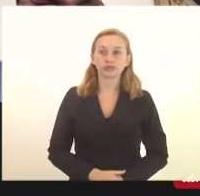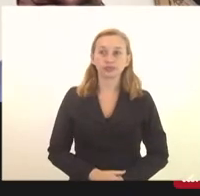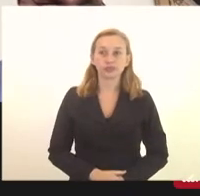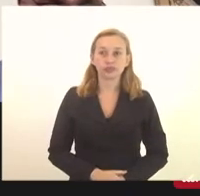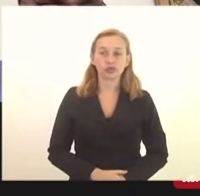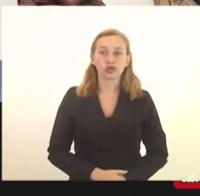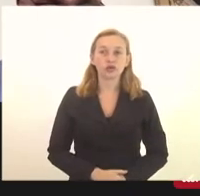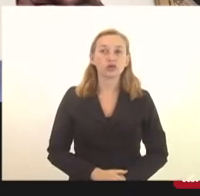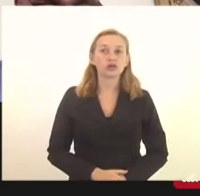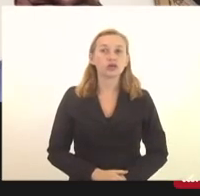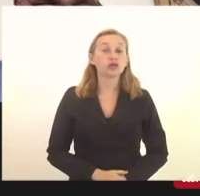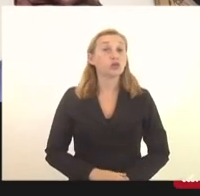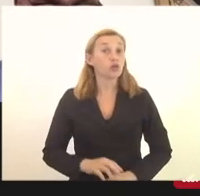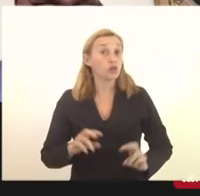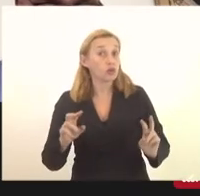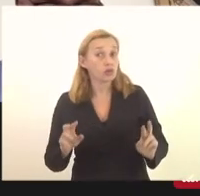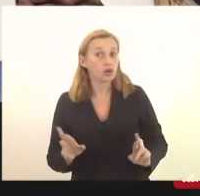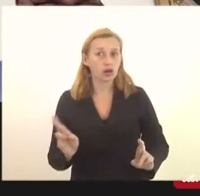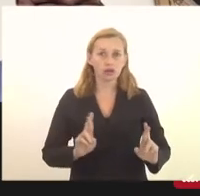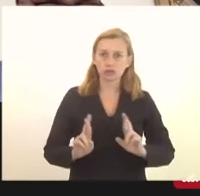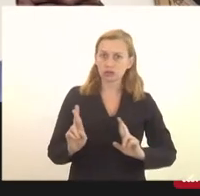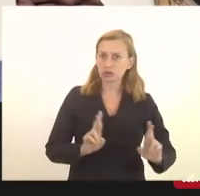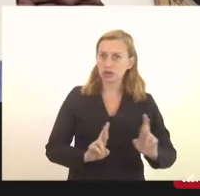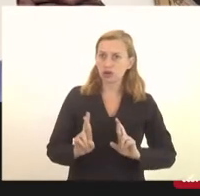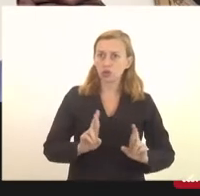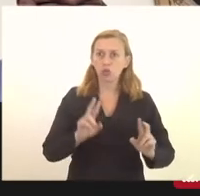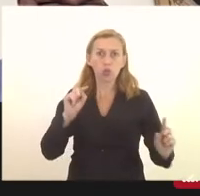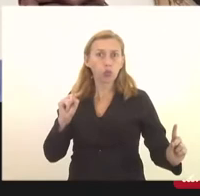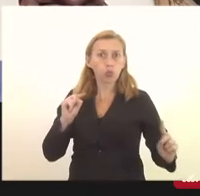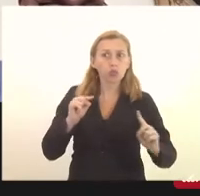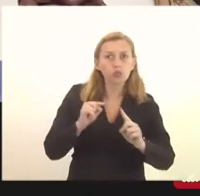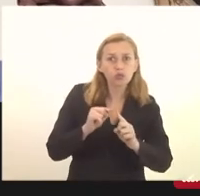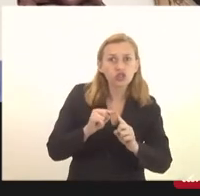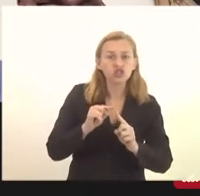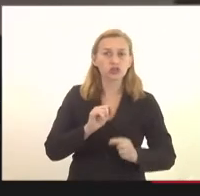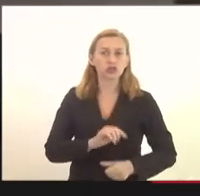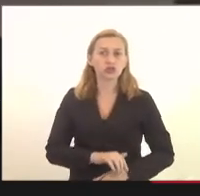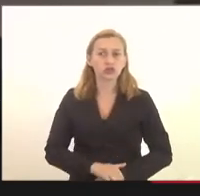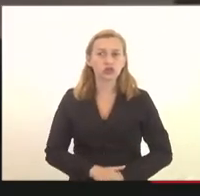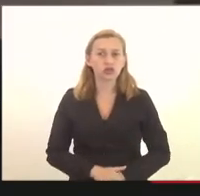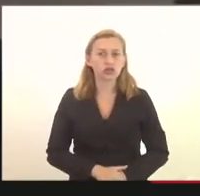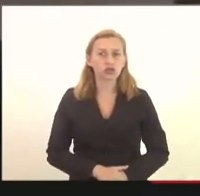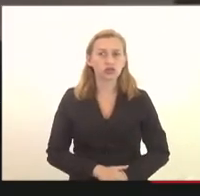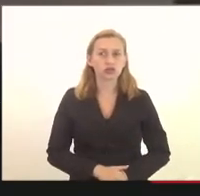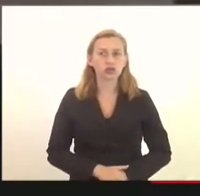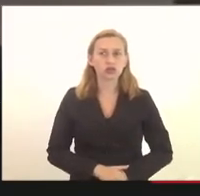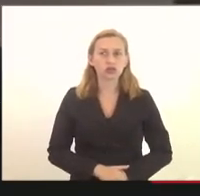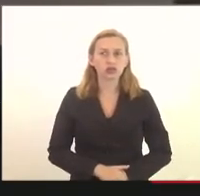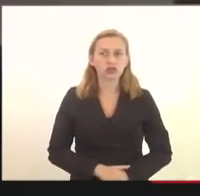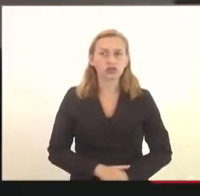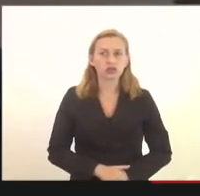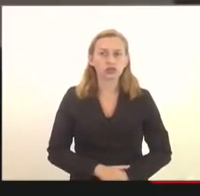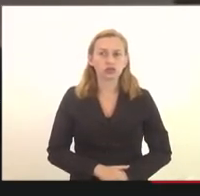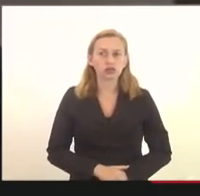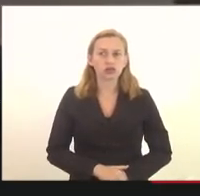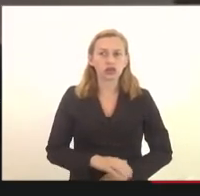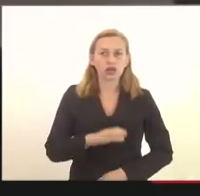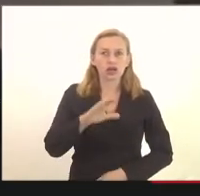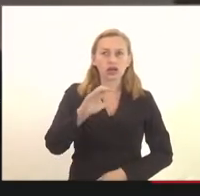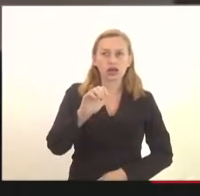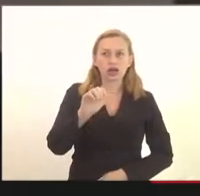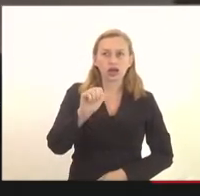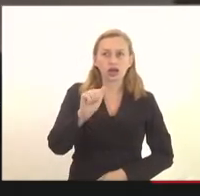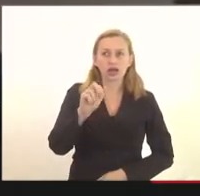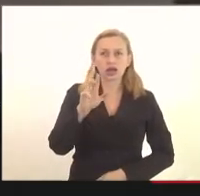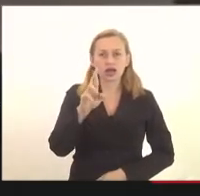deputado, em relação à questão dos objetivos de ter ser carbono zero do